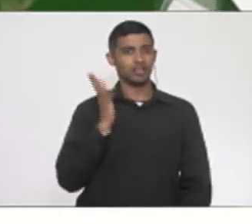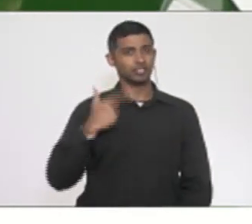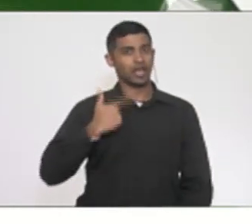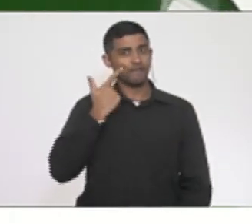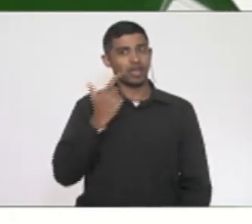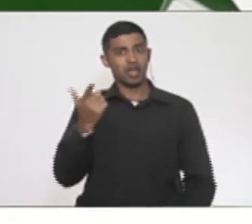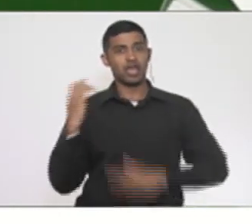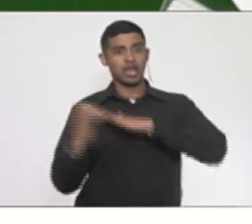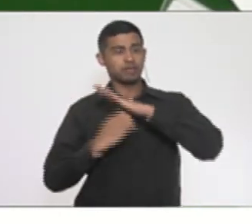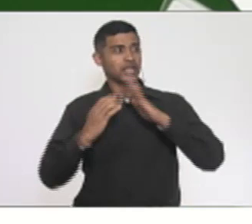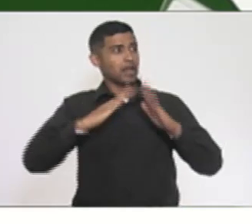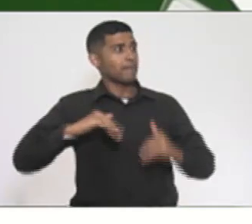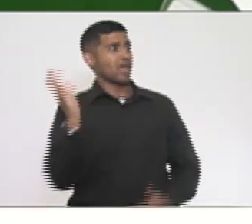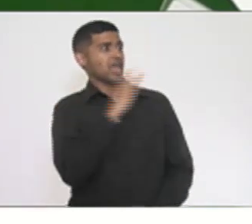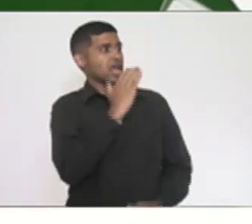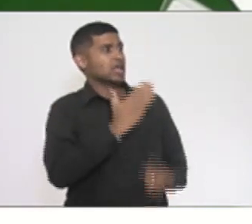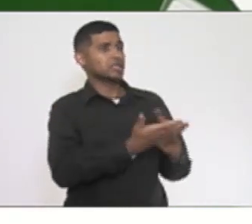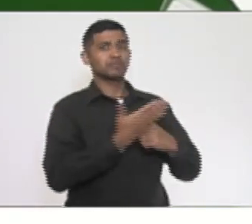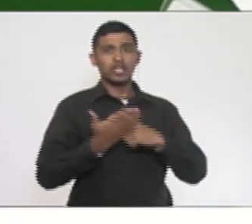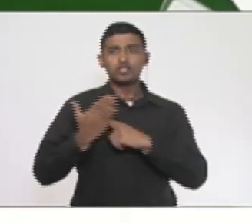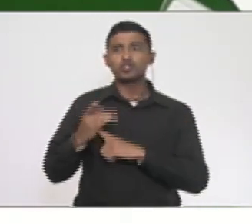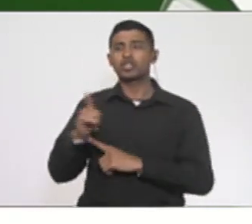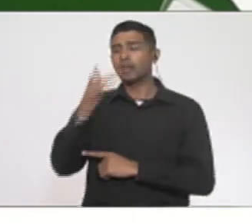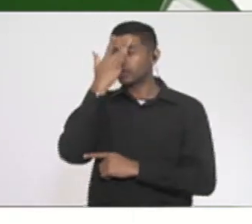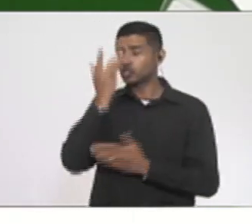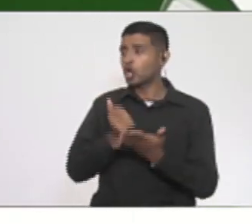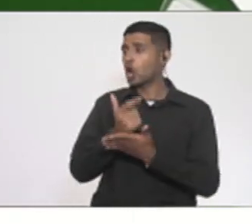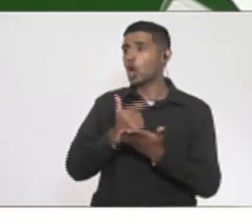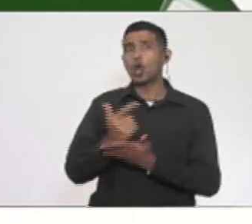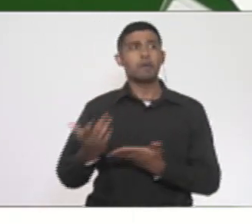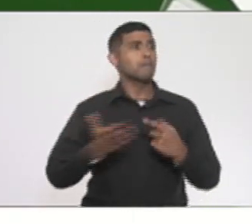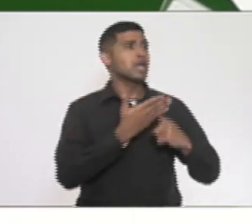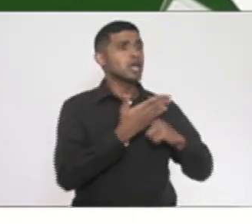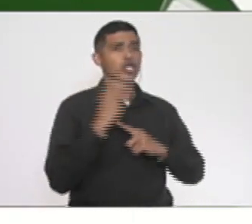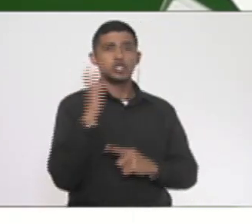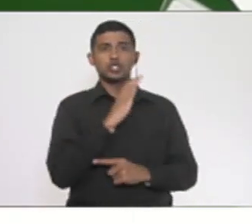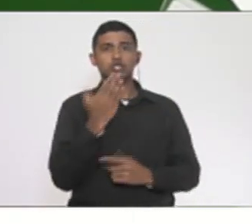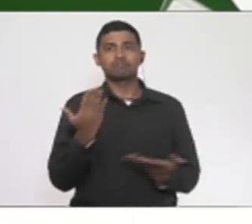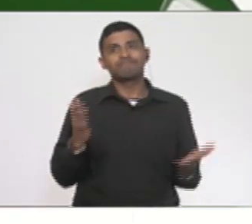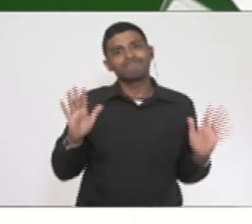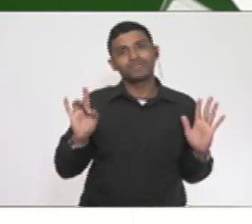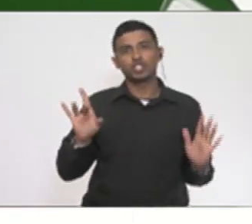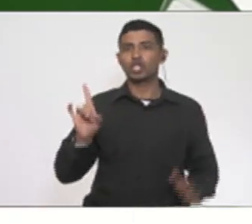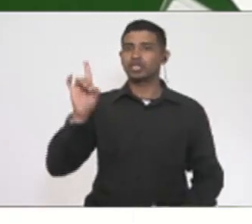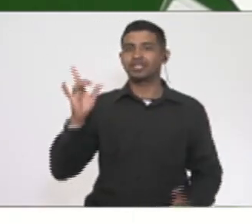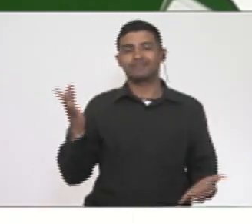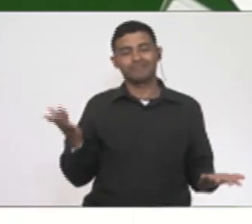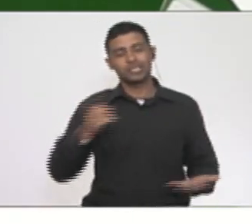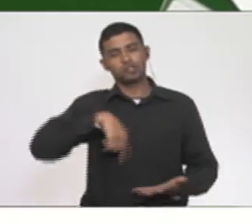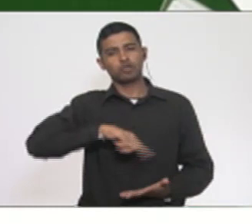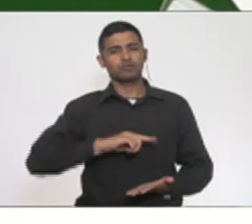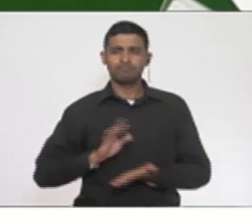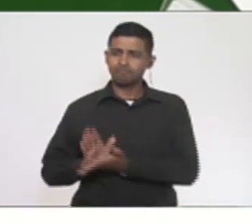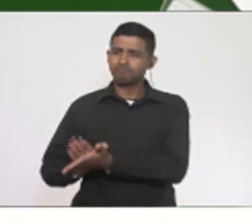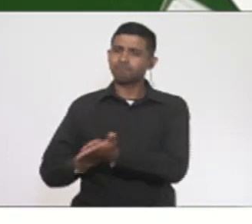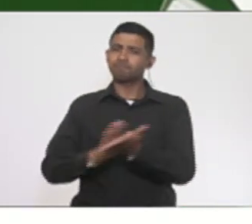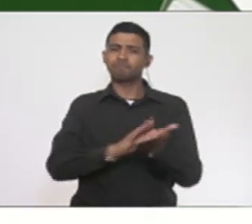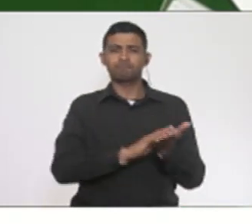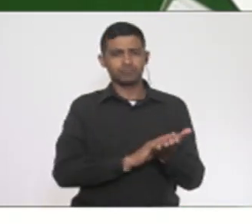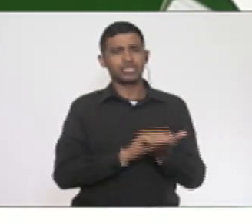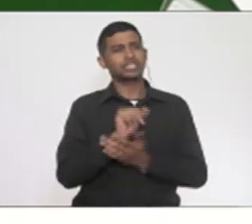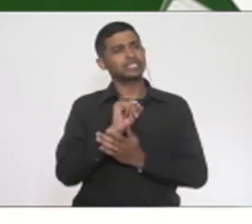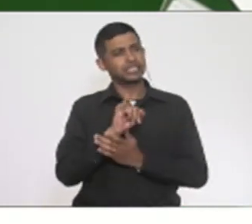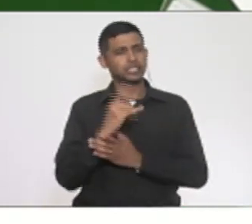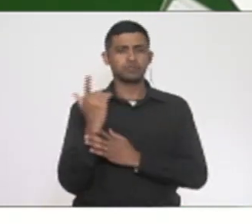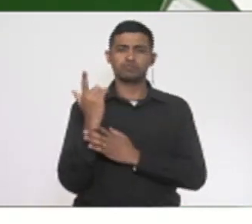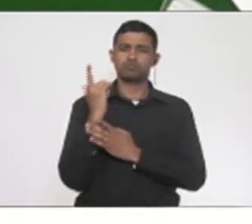empresário pede socorro, o consumidor pede socorro, e só Deus. Então, a gente tem que parabenizar quando a